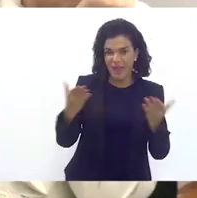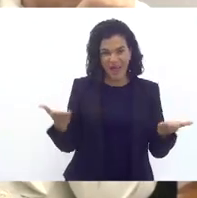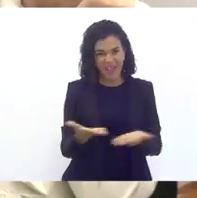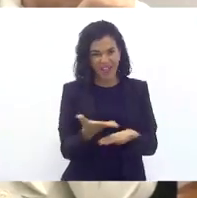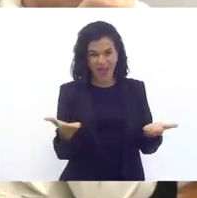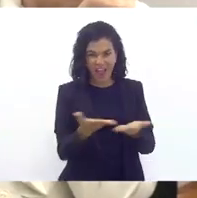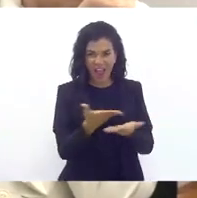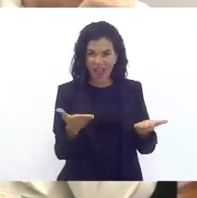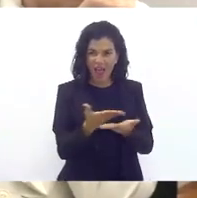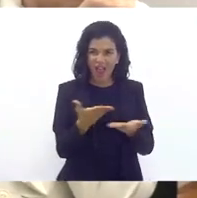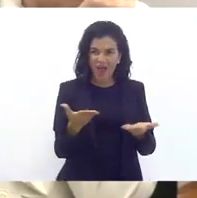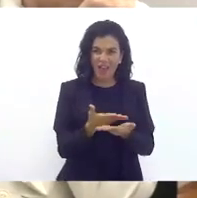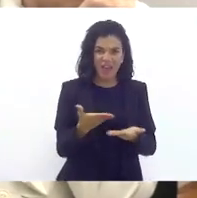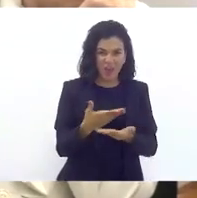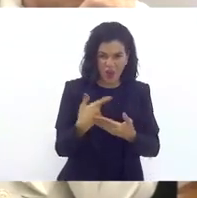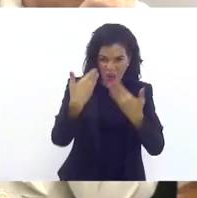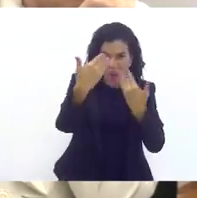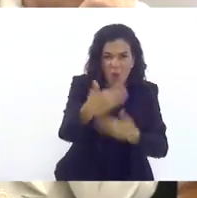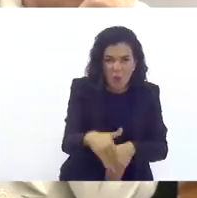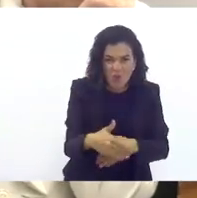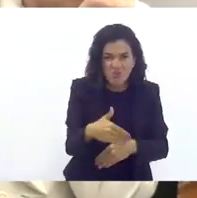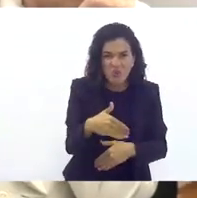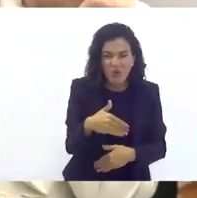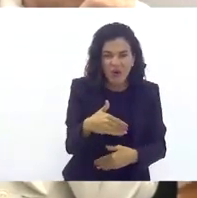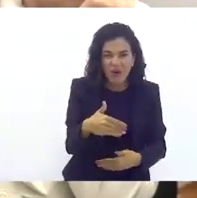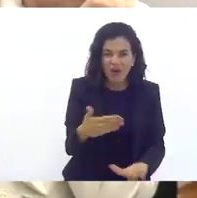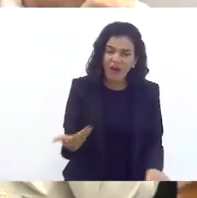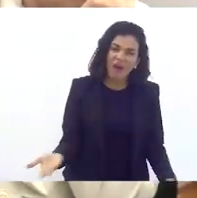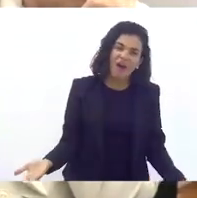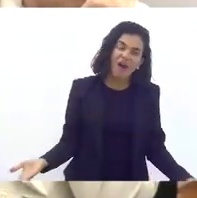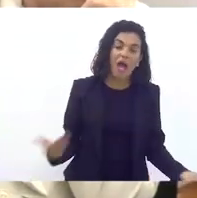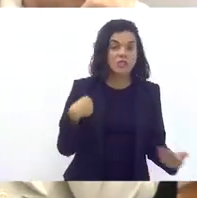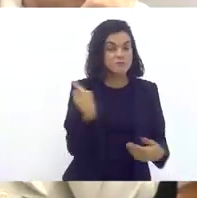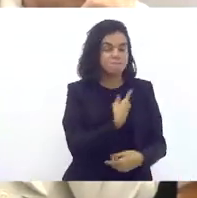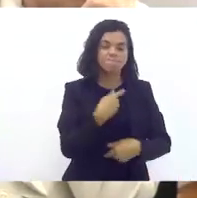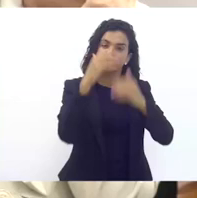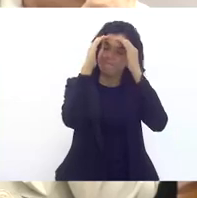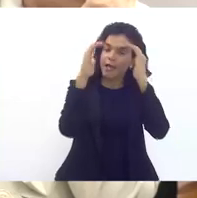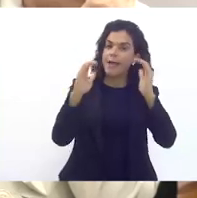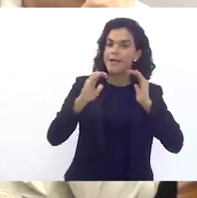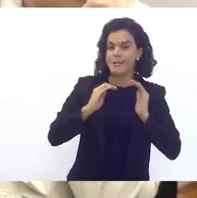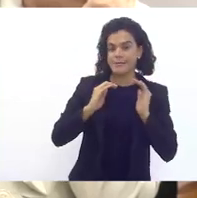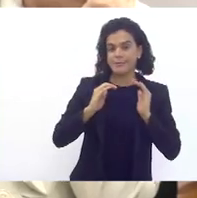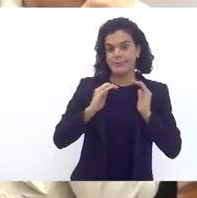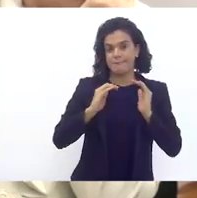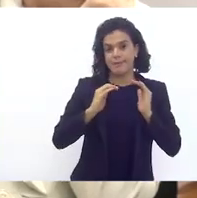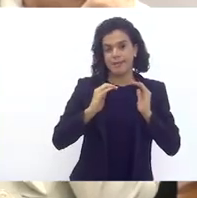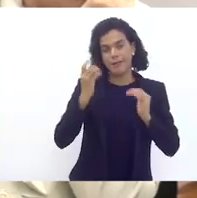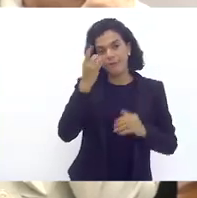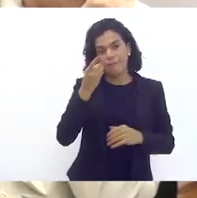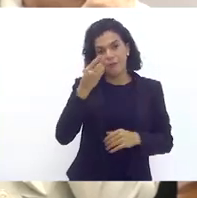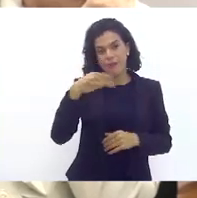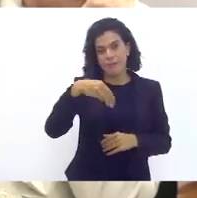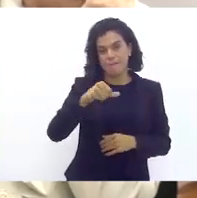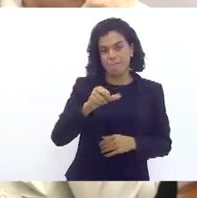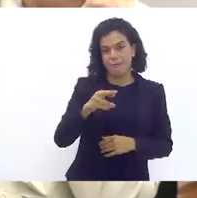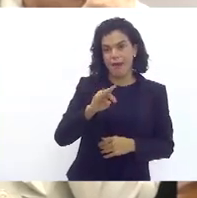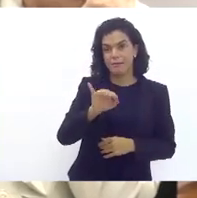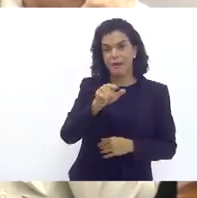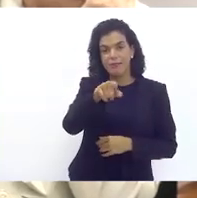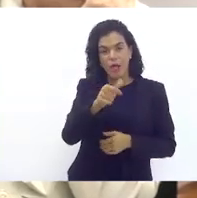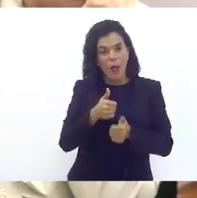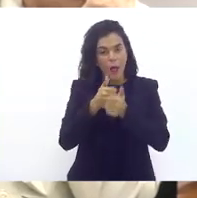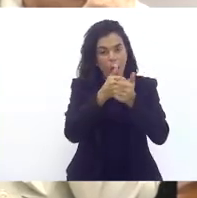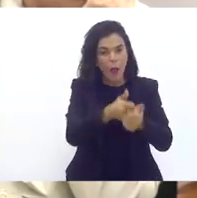você tinha que fazer outro concurso. Não. Nós temos que ser respeitados, doutora Marta. A senhora que está na saúde, acompanhei